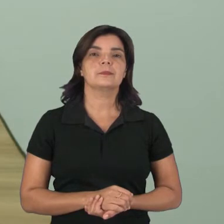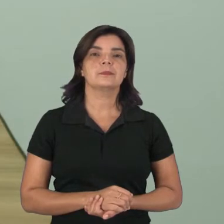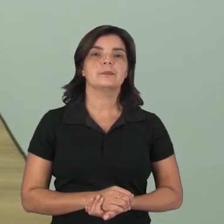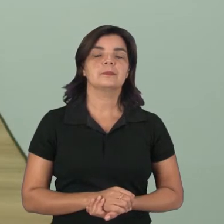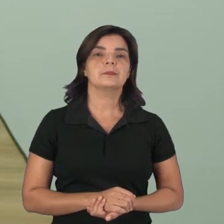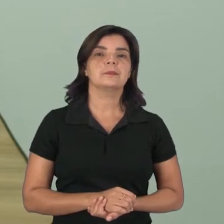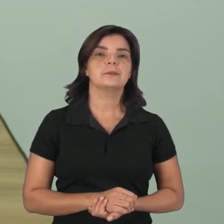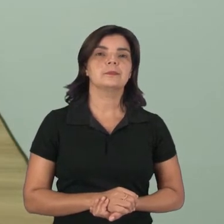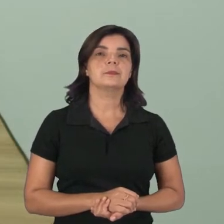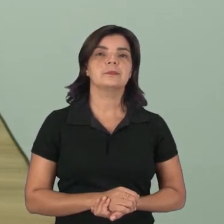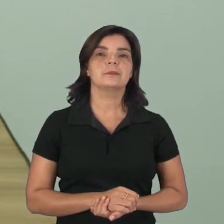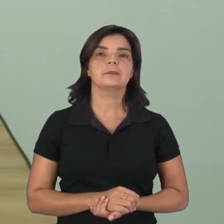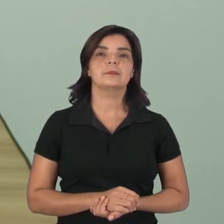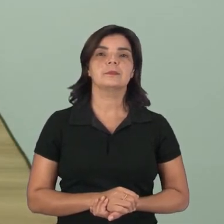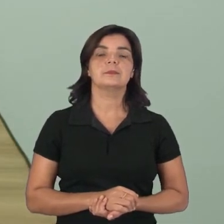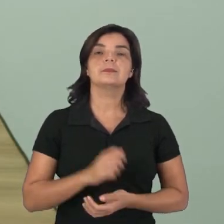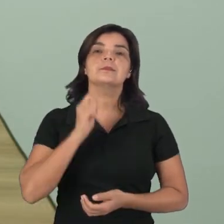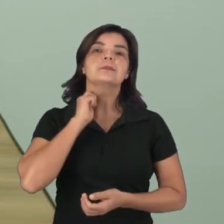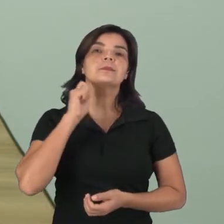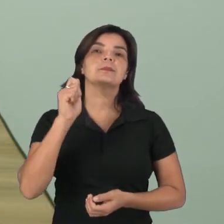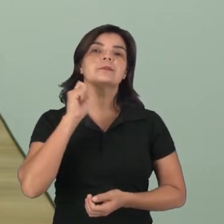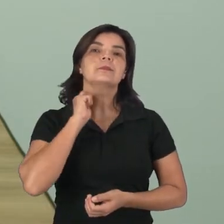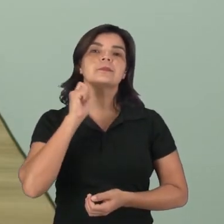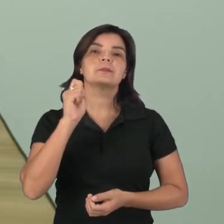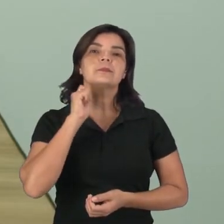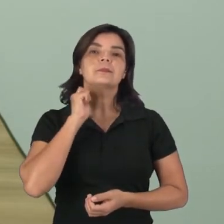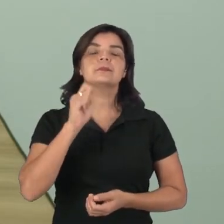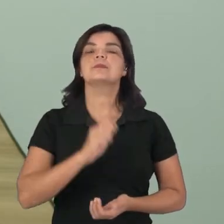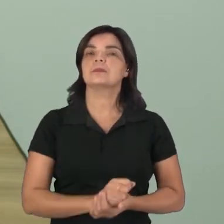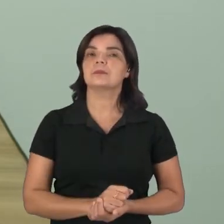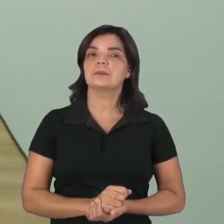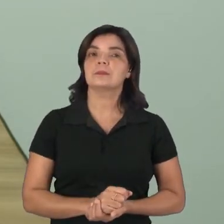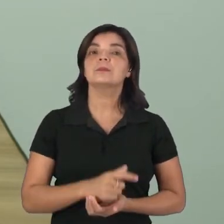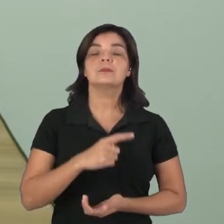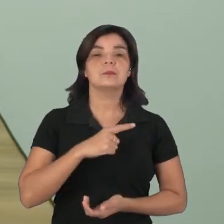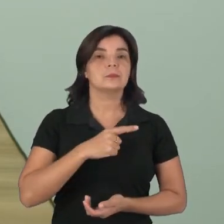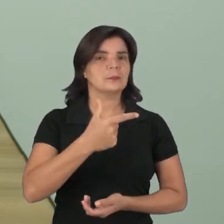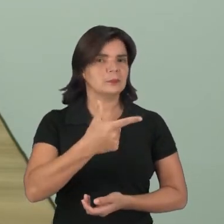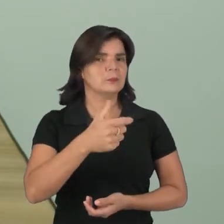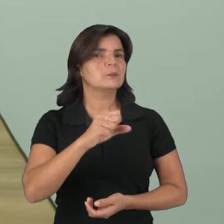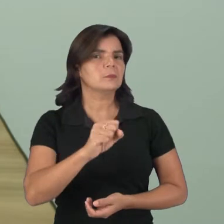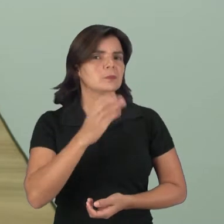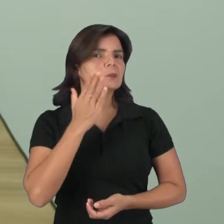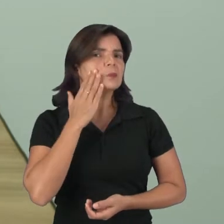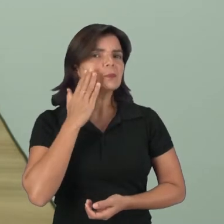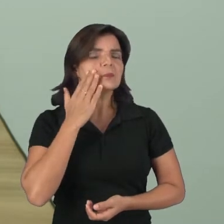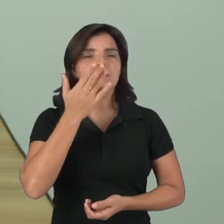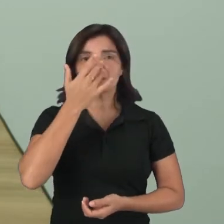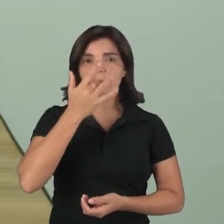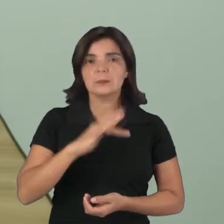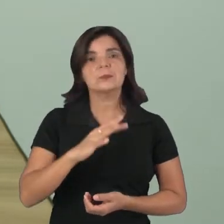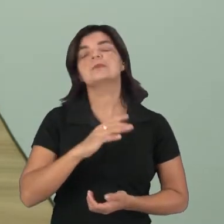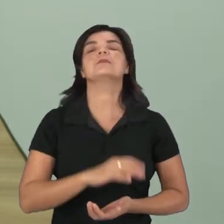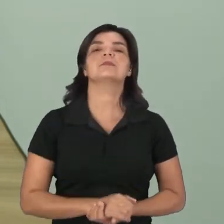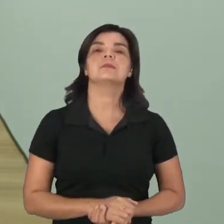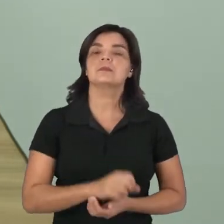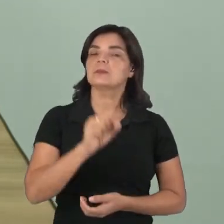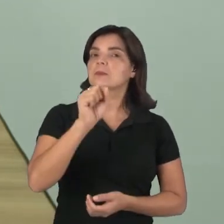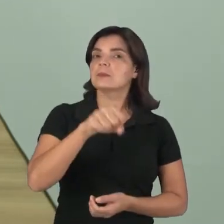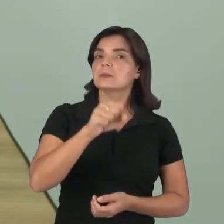temos aqui o mês de abril Abril tem 28 dias crianças